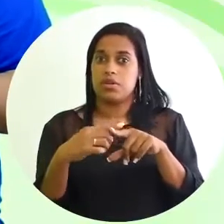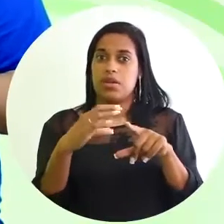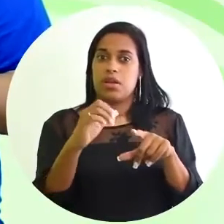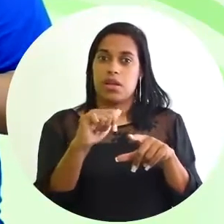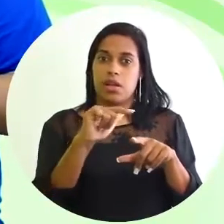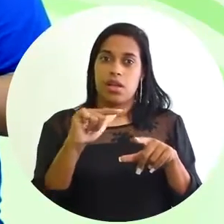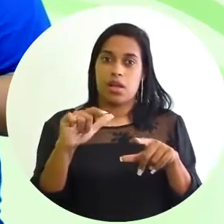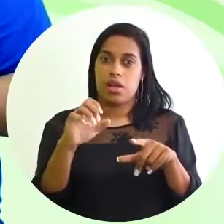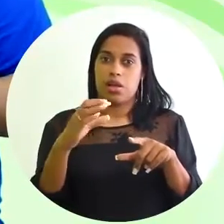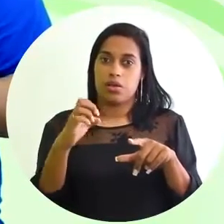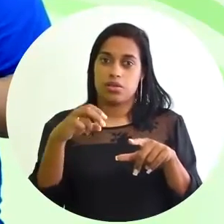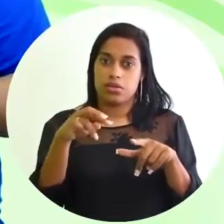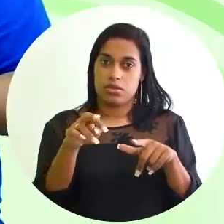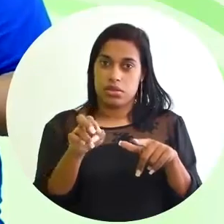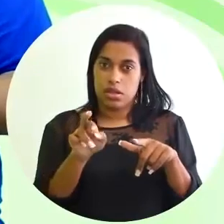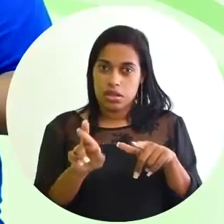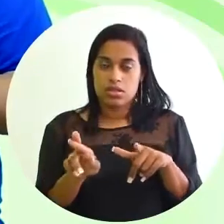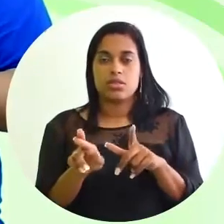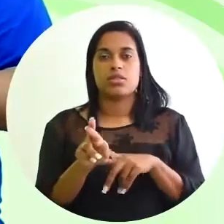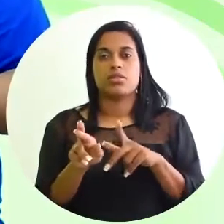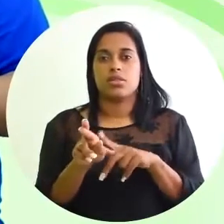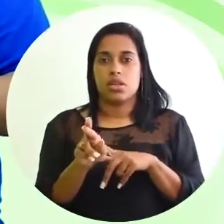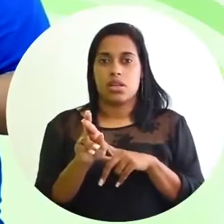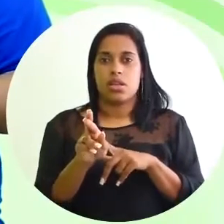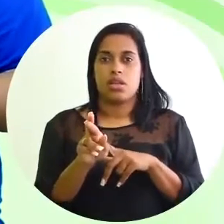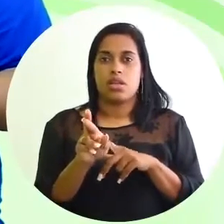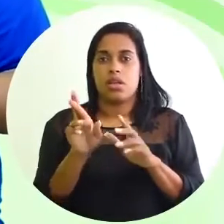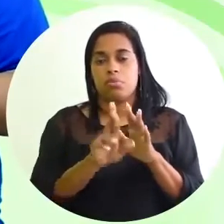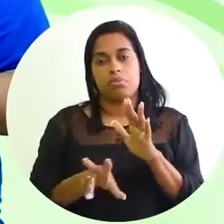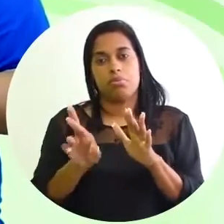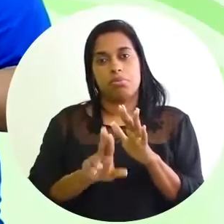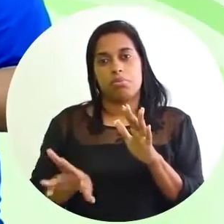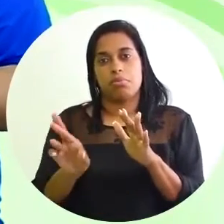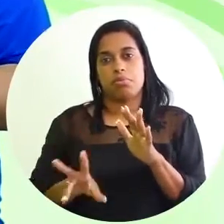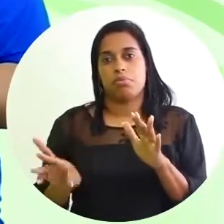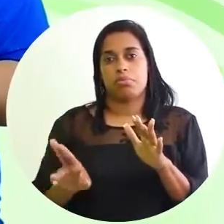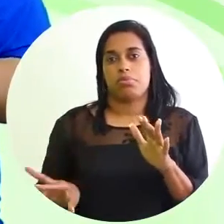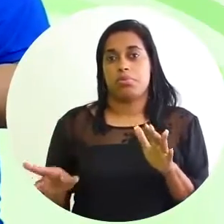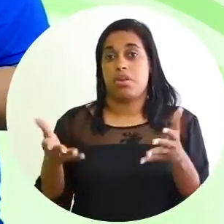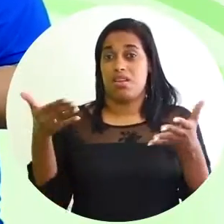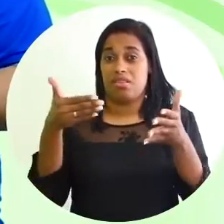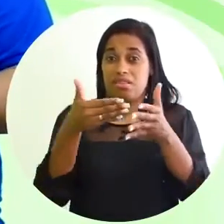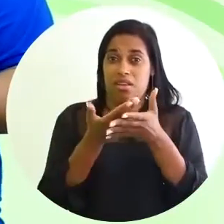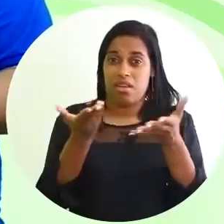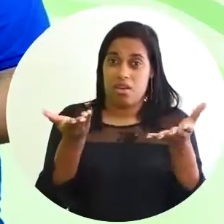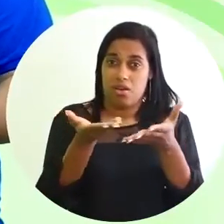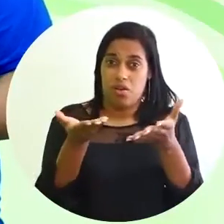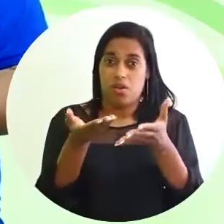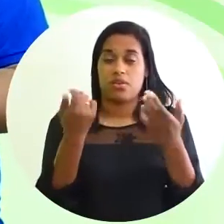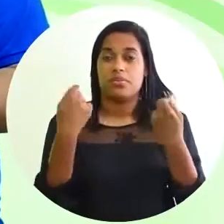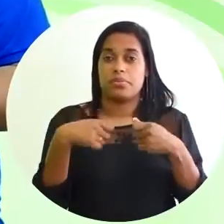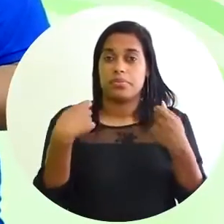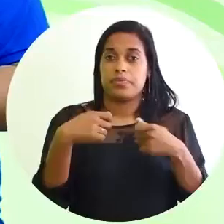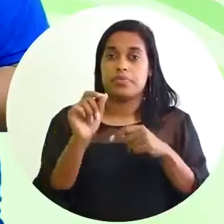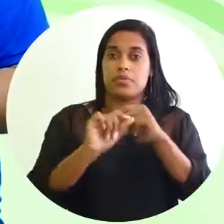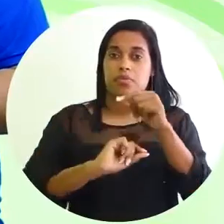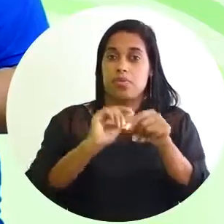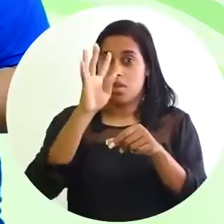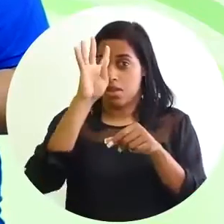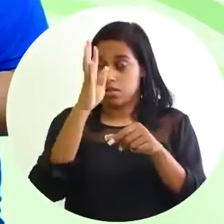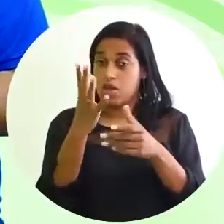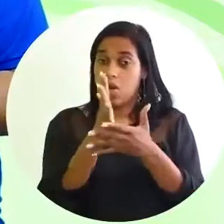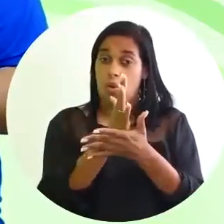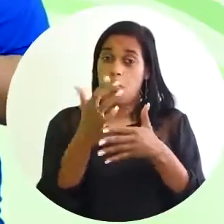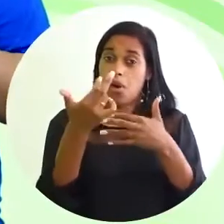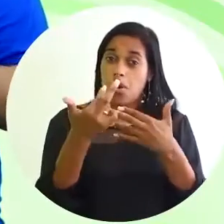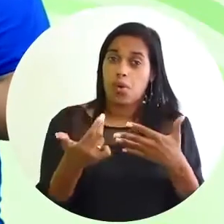call centers, redes de alimentação, esse tipo de coisa. Então, até agora eu não tenho dado de alguma coisa